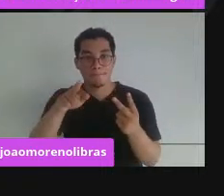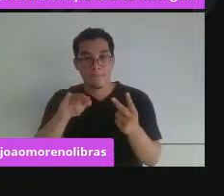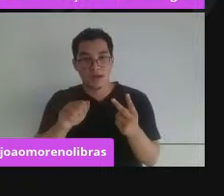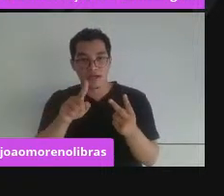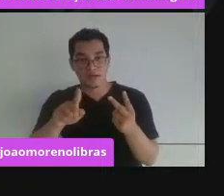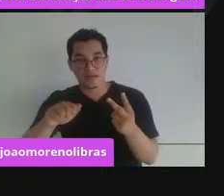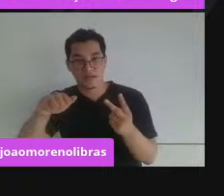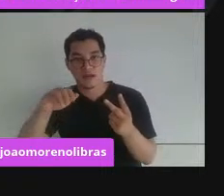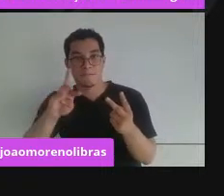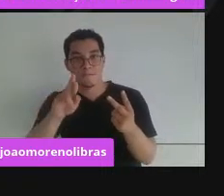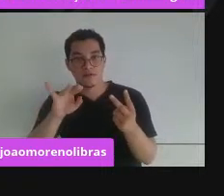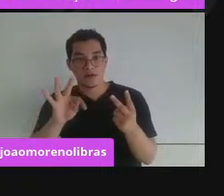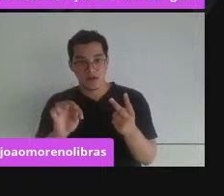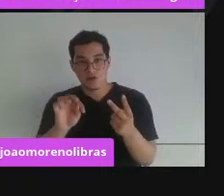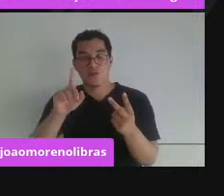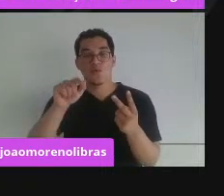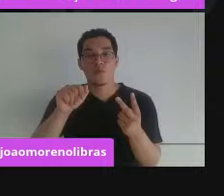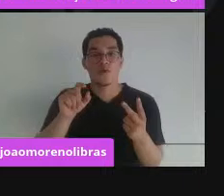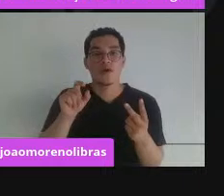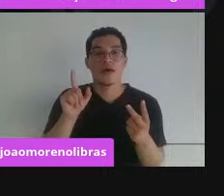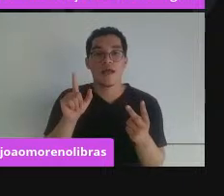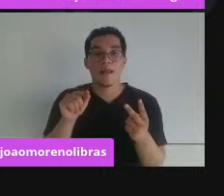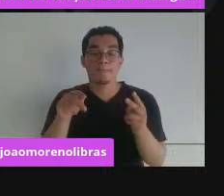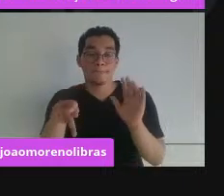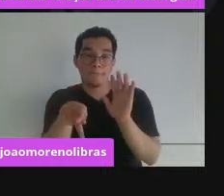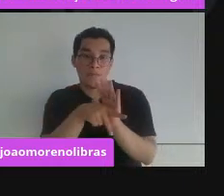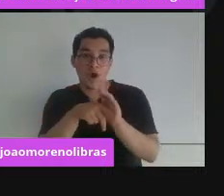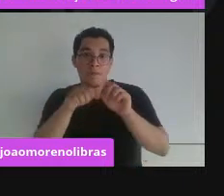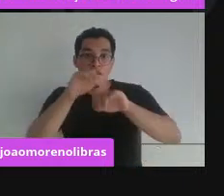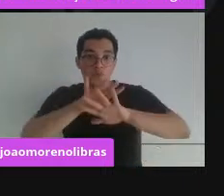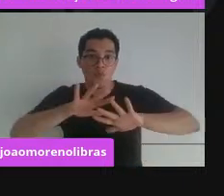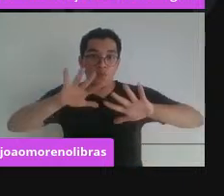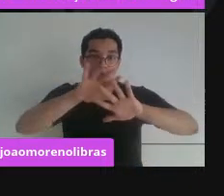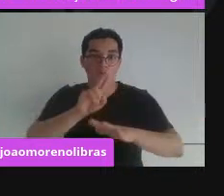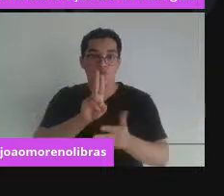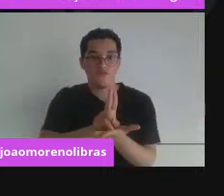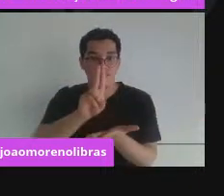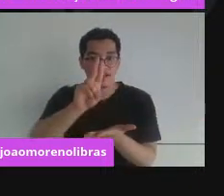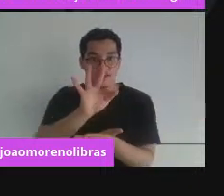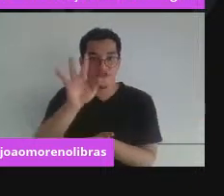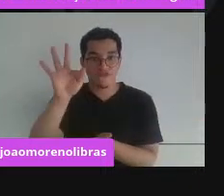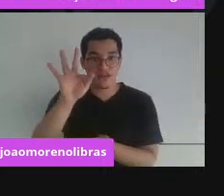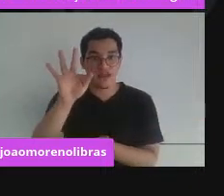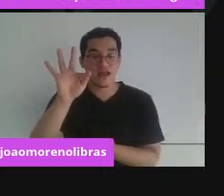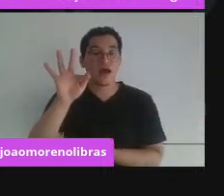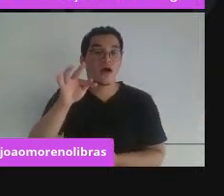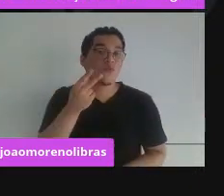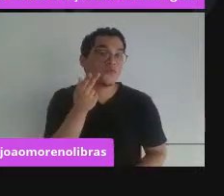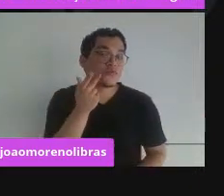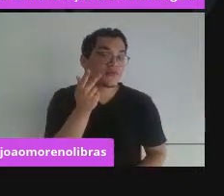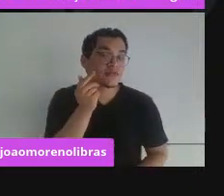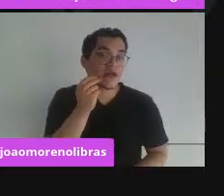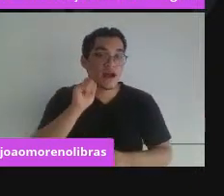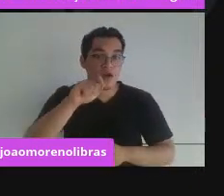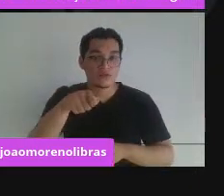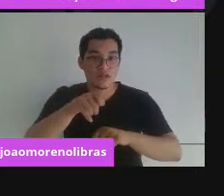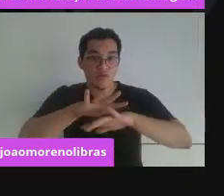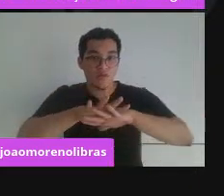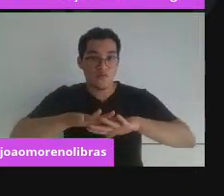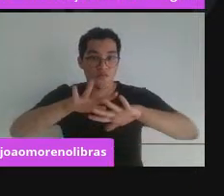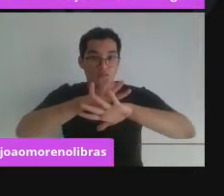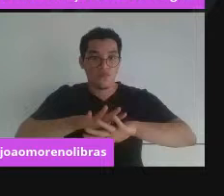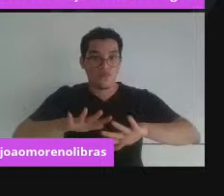lá da Universidade Federal do Ceará. E lá tem esse, num desses livros, tem esse